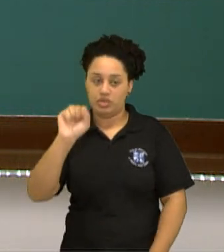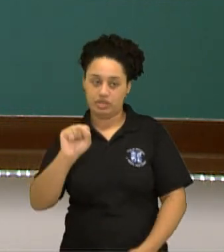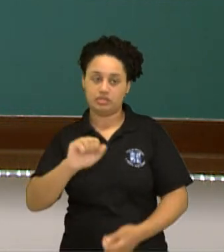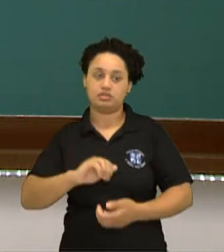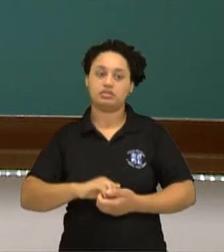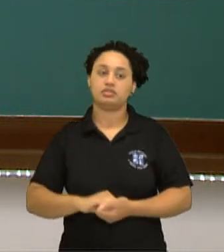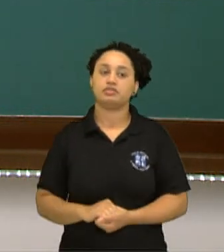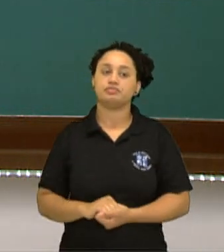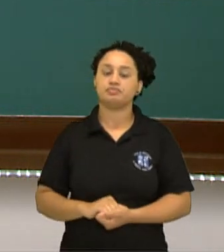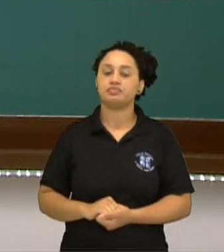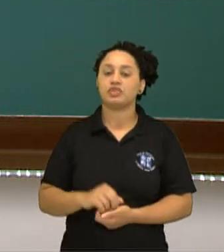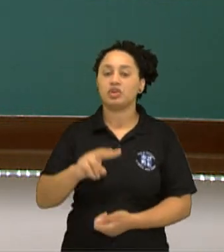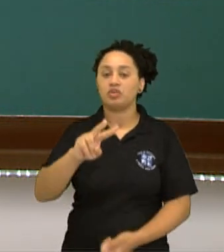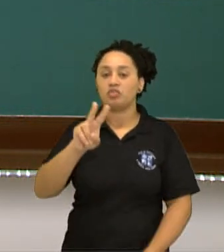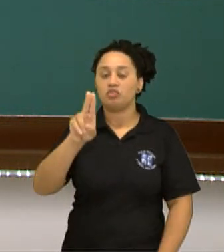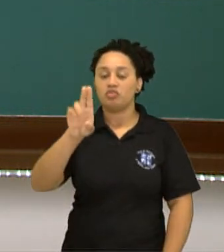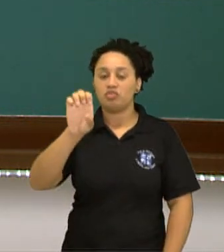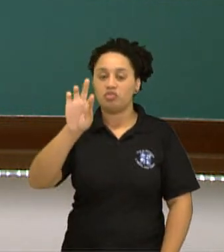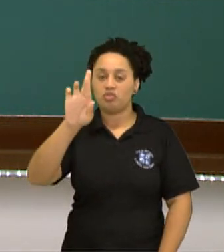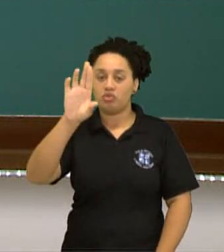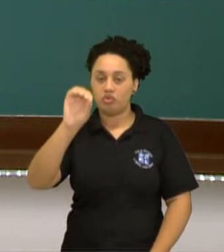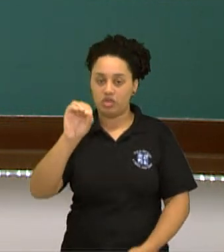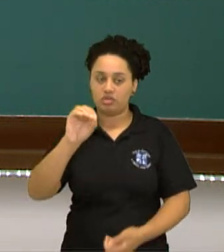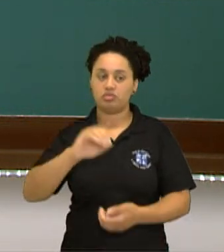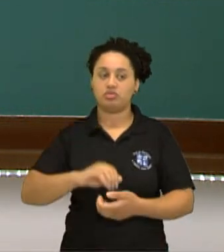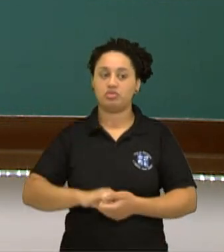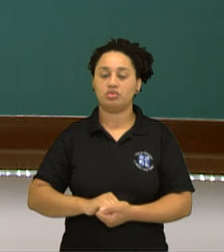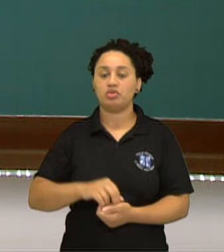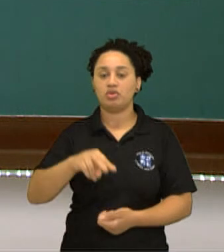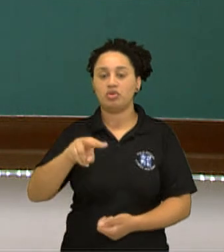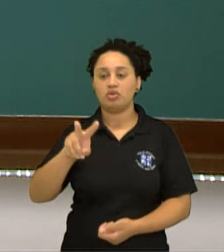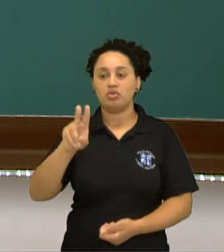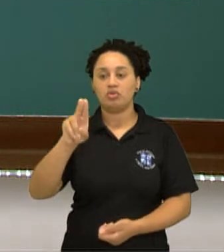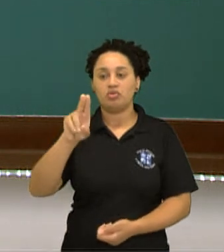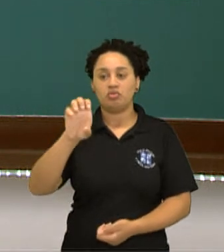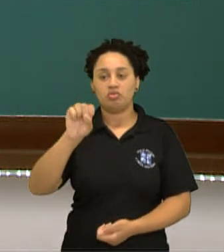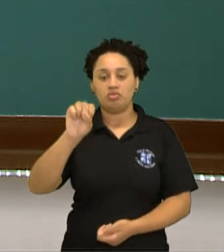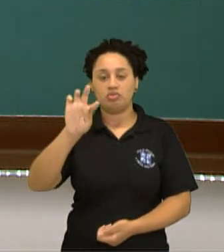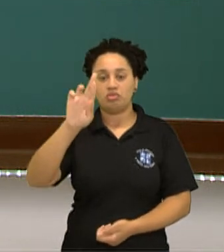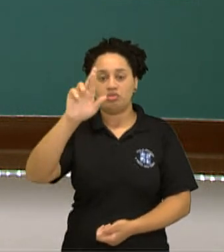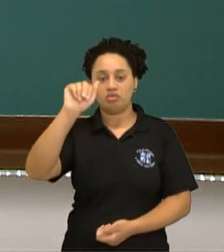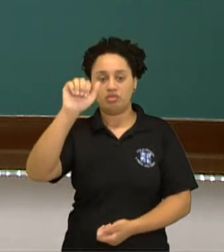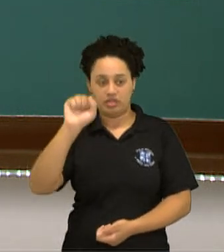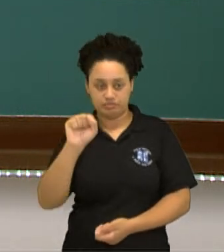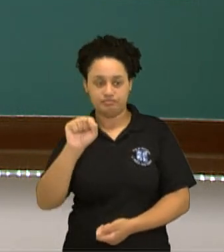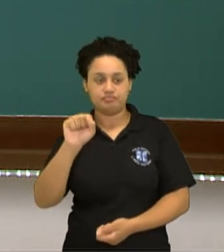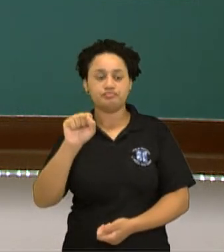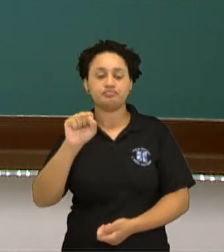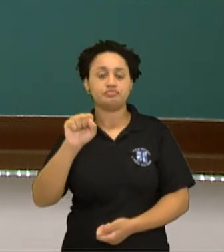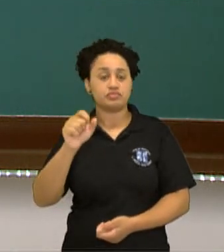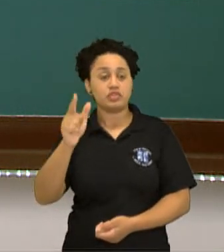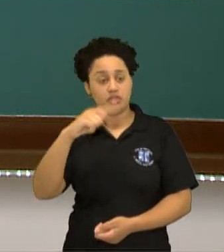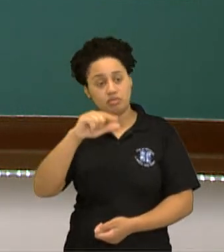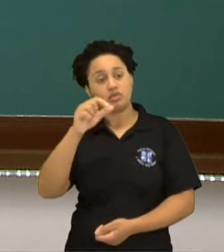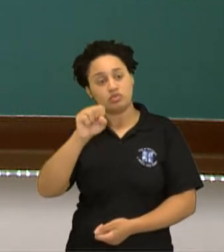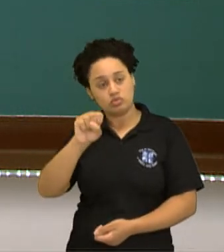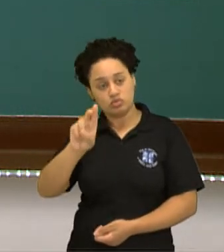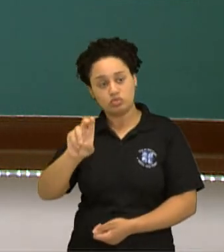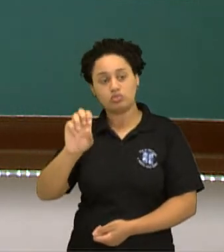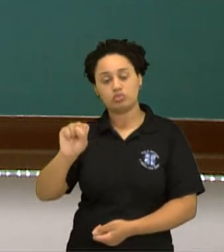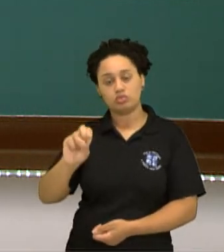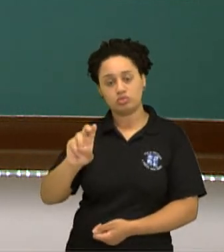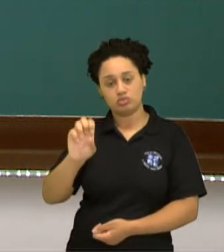vuestro, vuestra, vuestros, vuestras, su e sus. E leemos